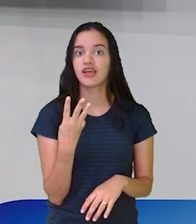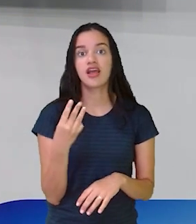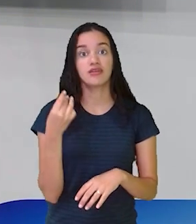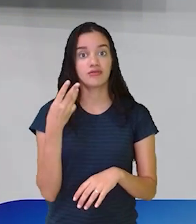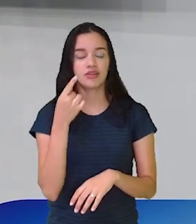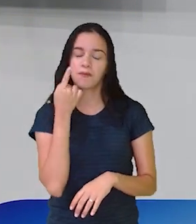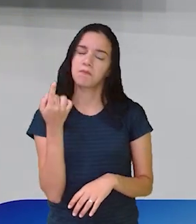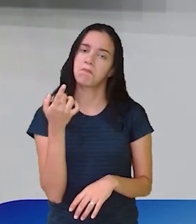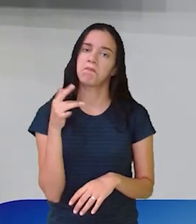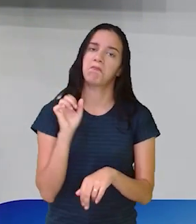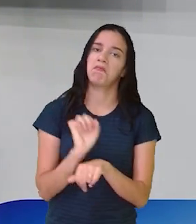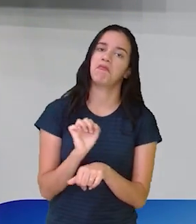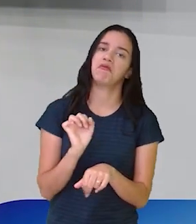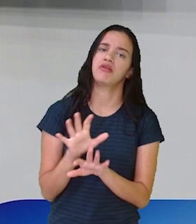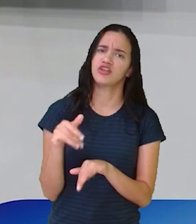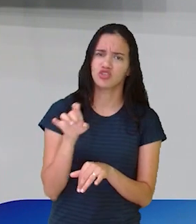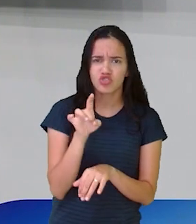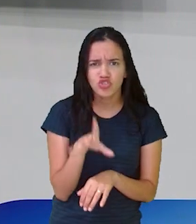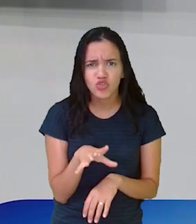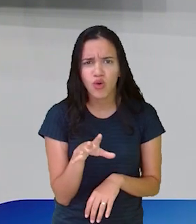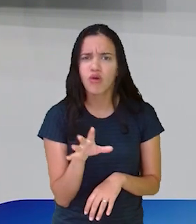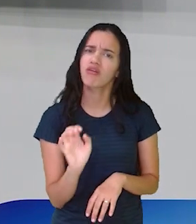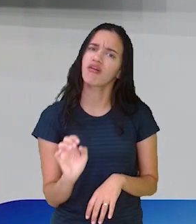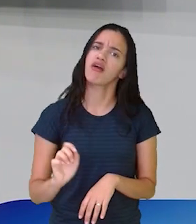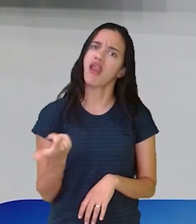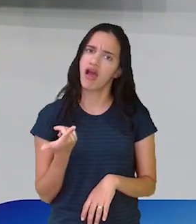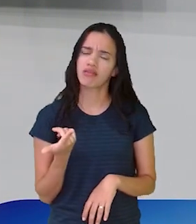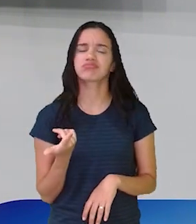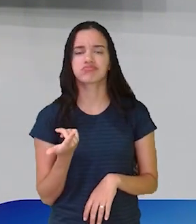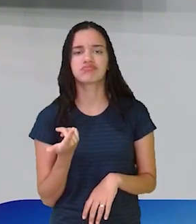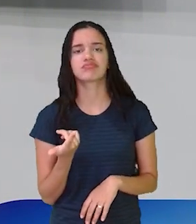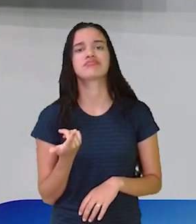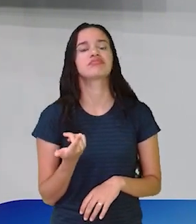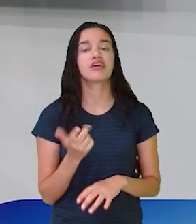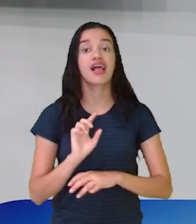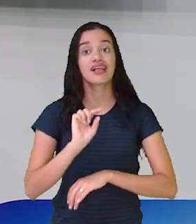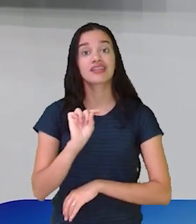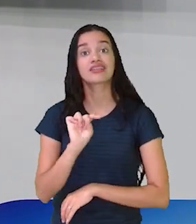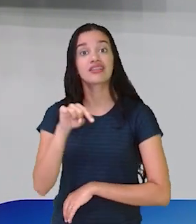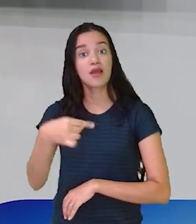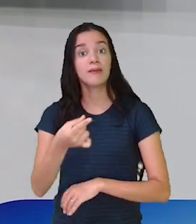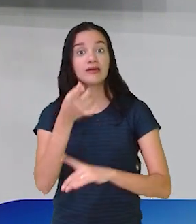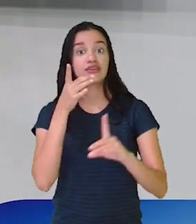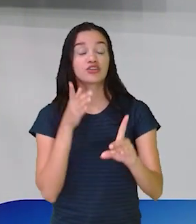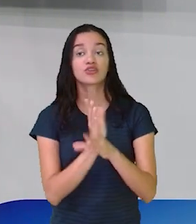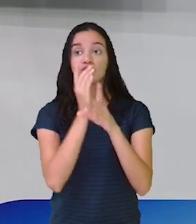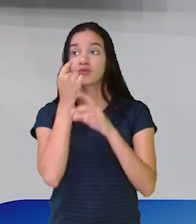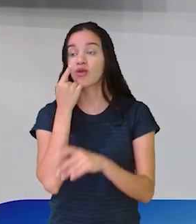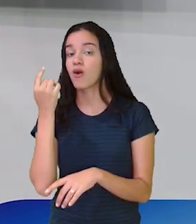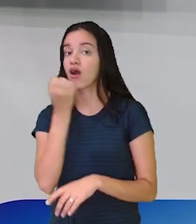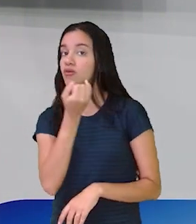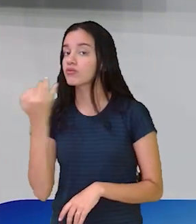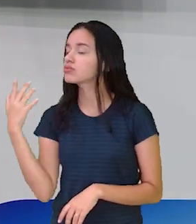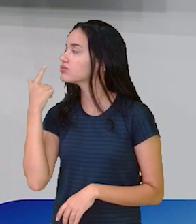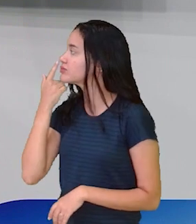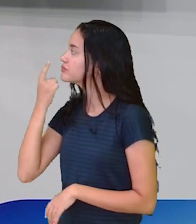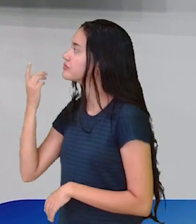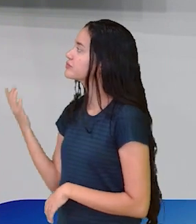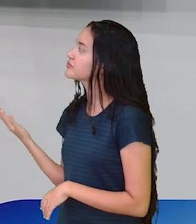Peraí, professora, é só isso? Claro que é só isso. Depois que eu descobri, ó, olha a quantidade.